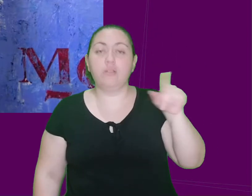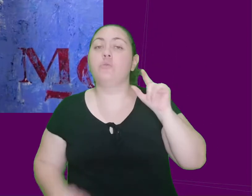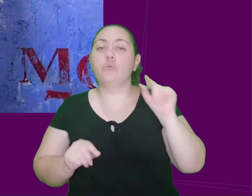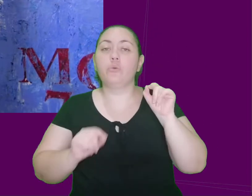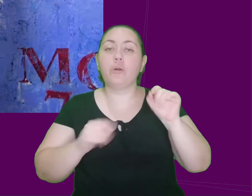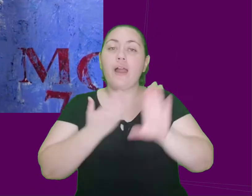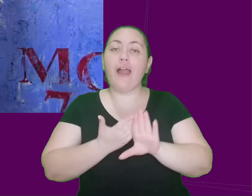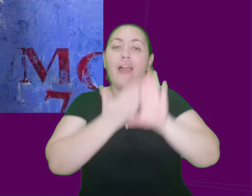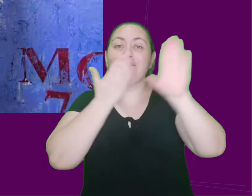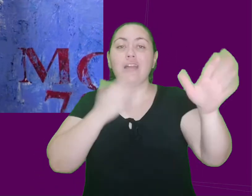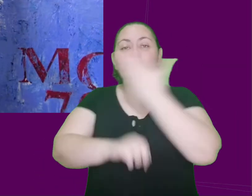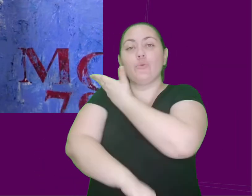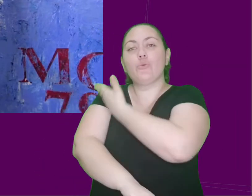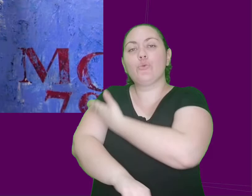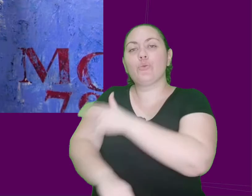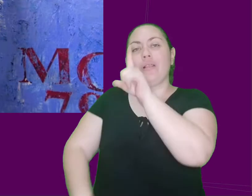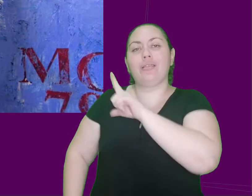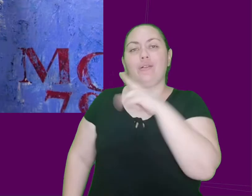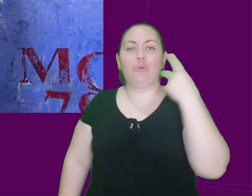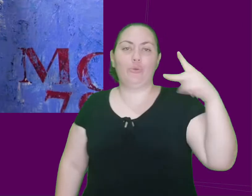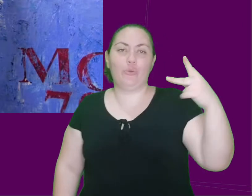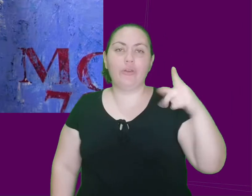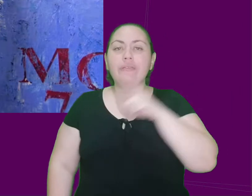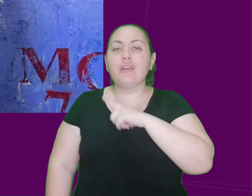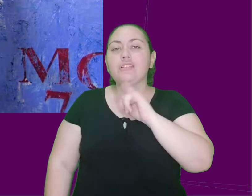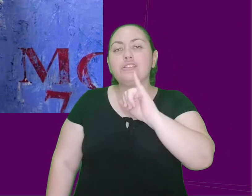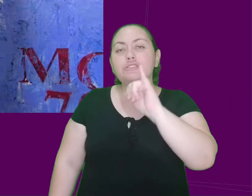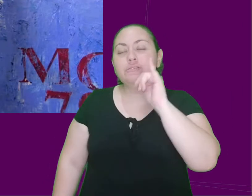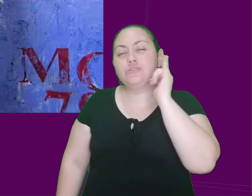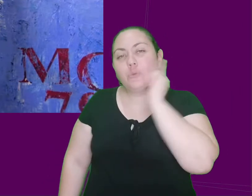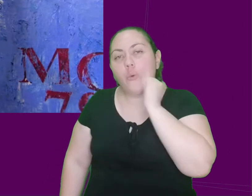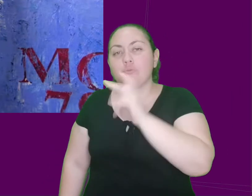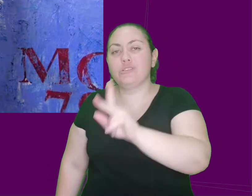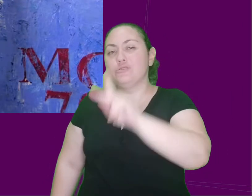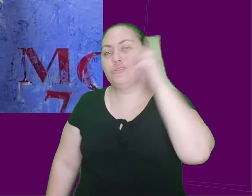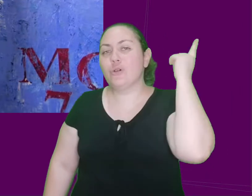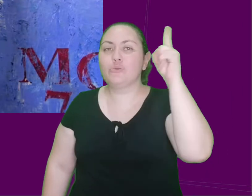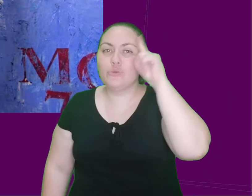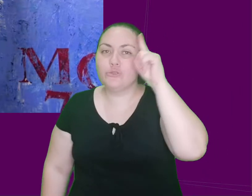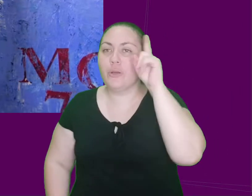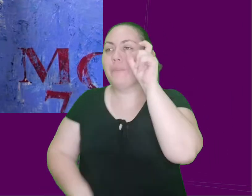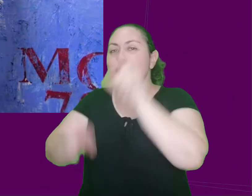se afasta de sua matéria habitual, as histórias cotidianas de pessoas